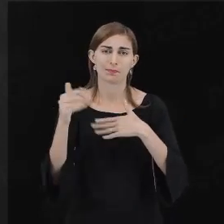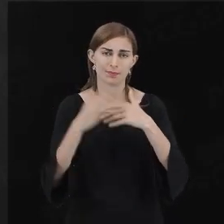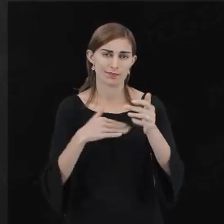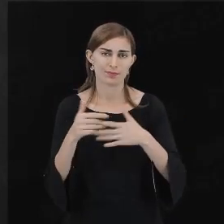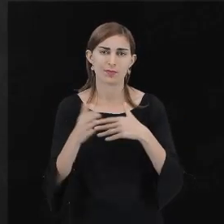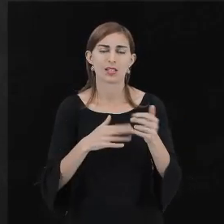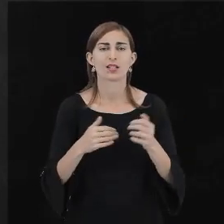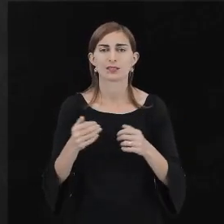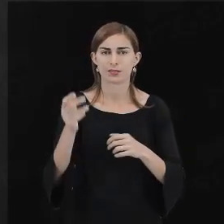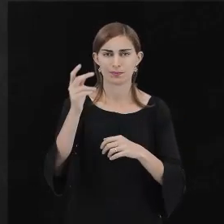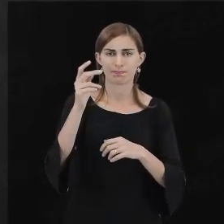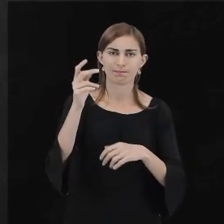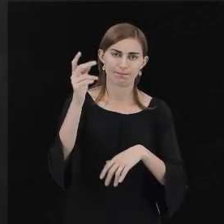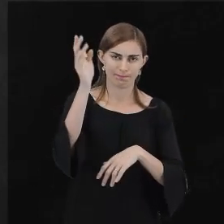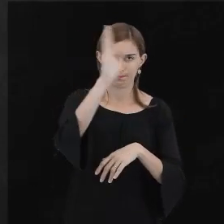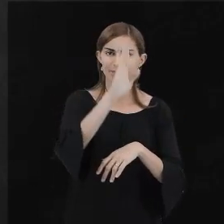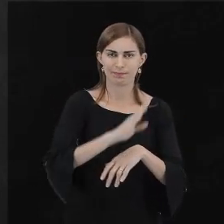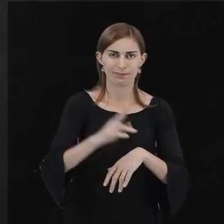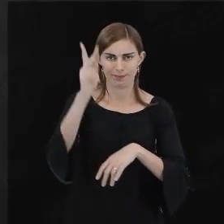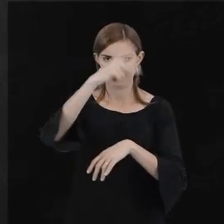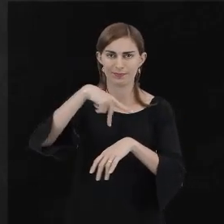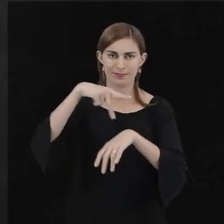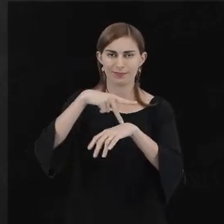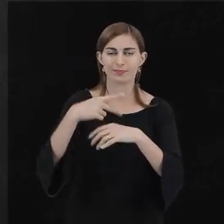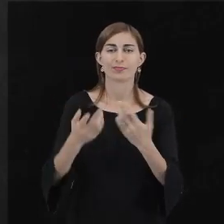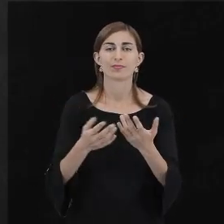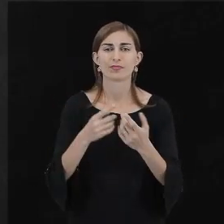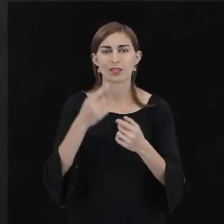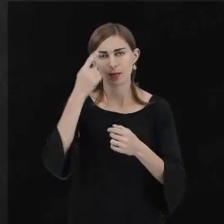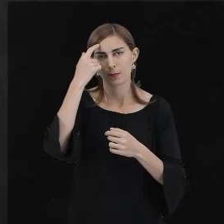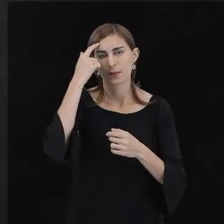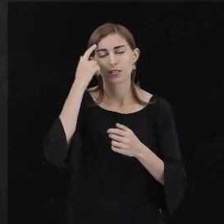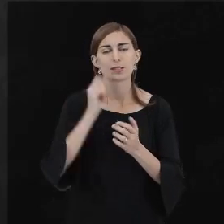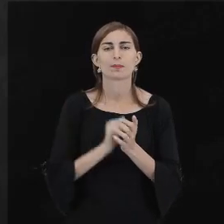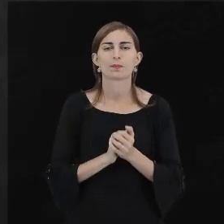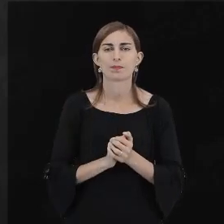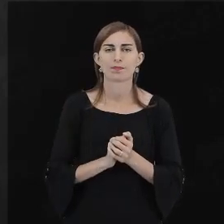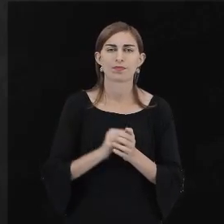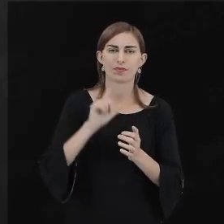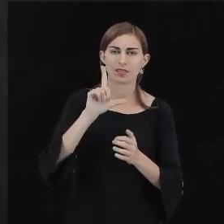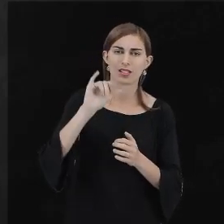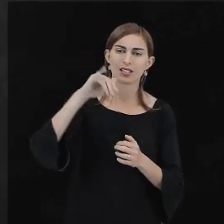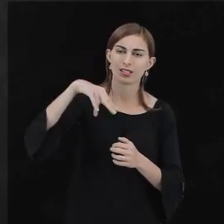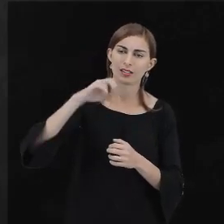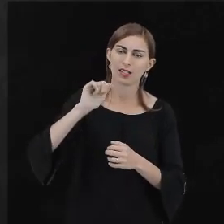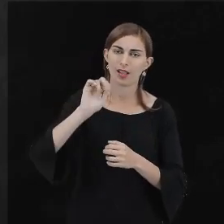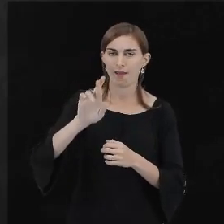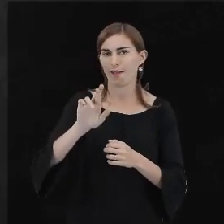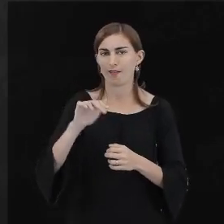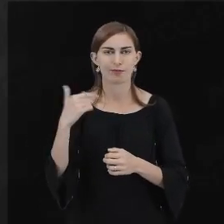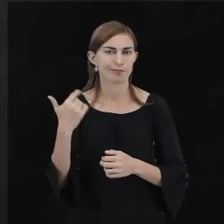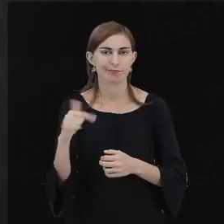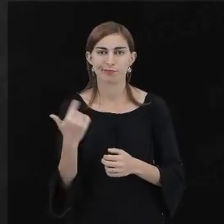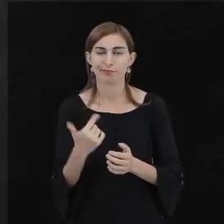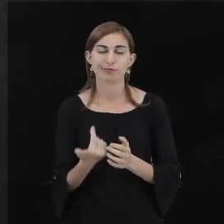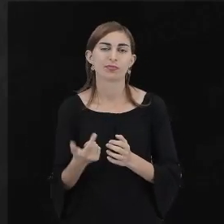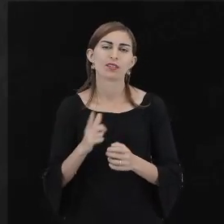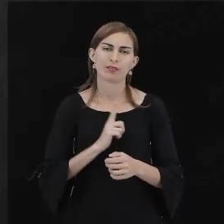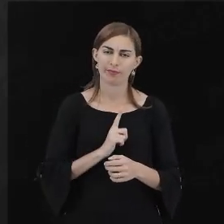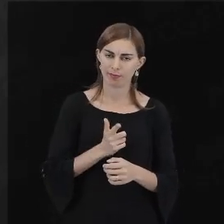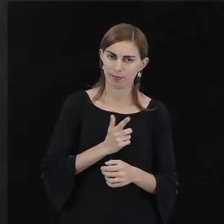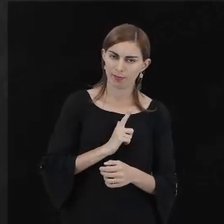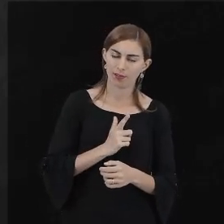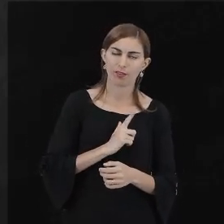educacional, ela é linear, né? Ela não é linear. A gente tem, de